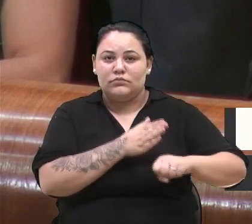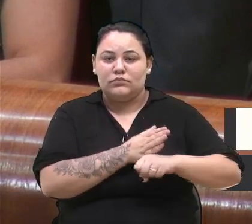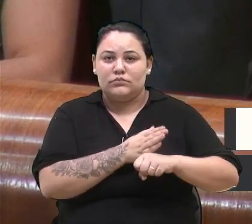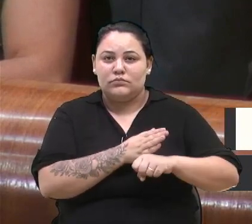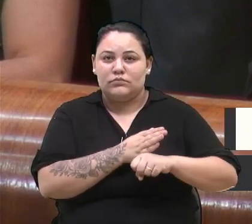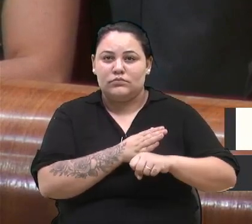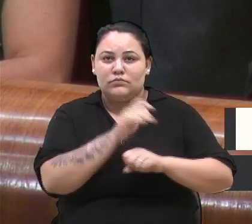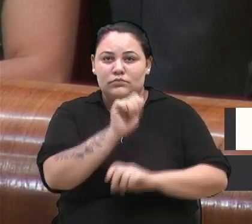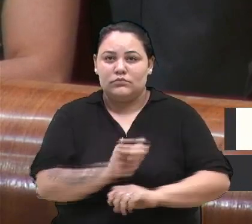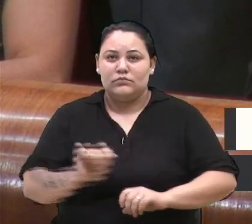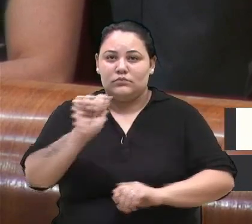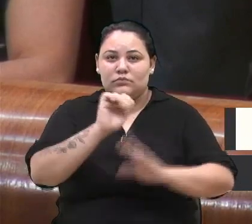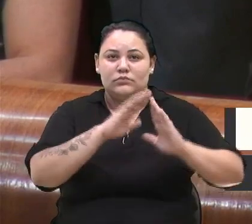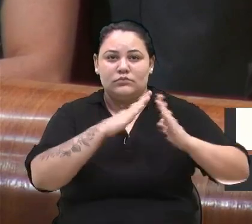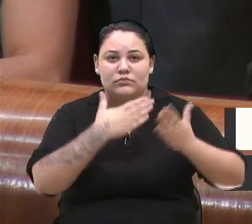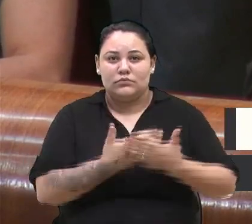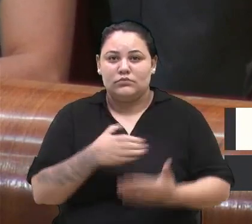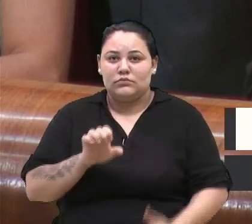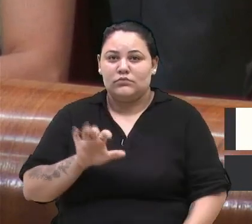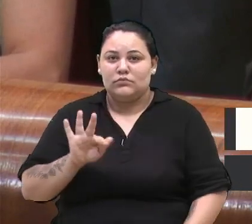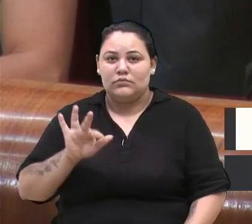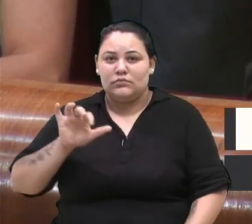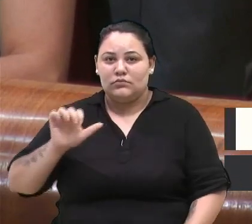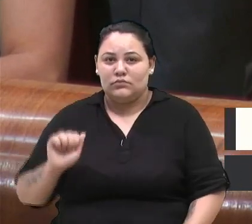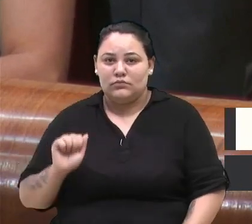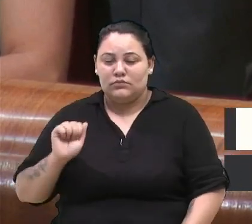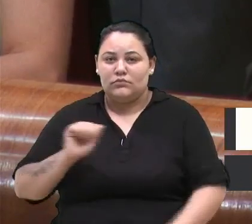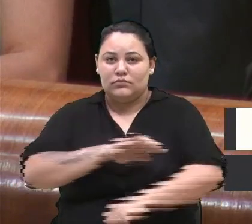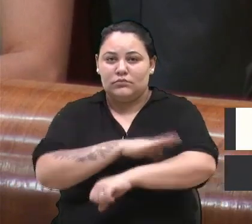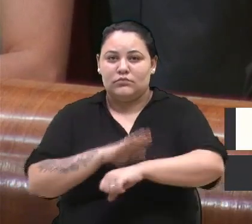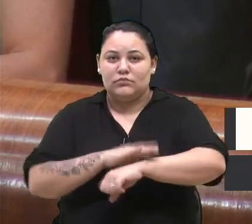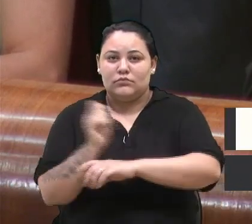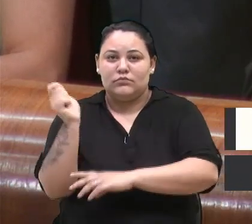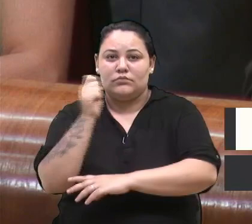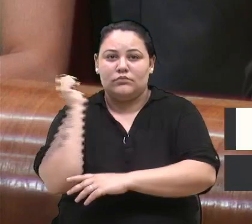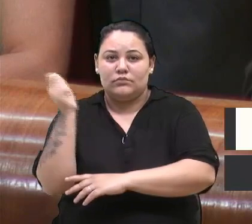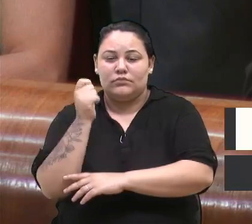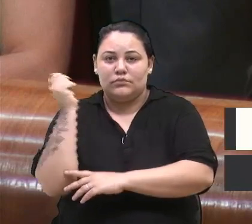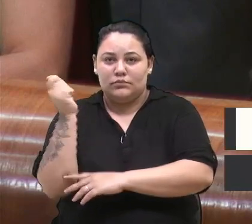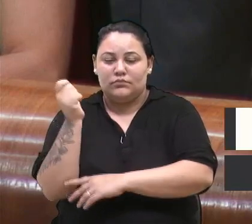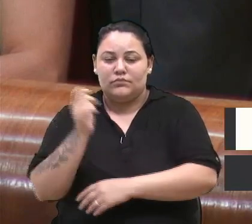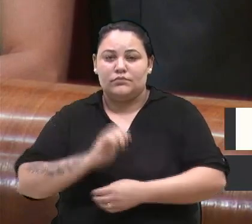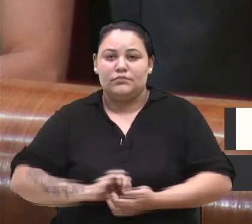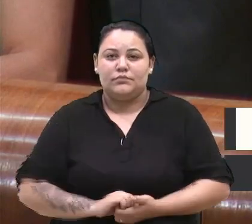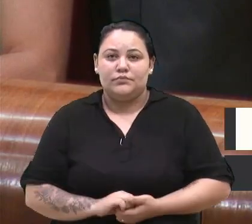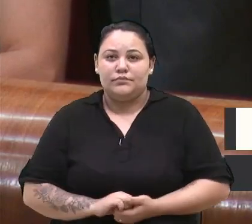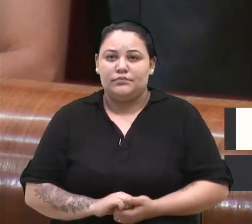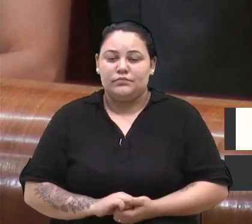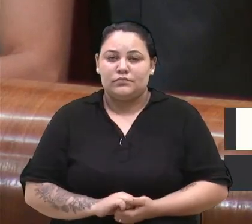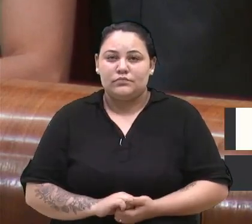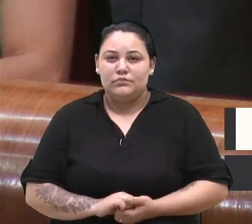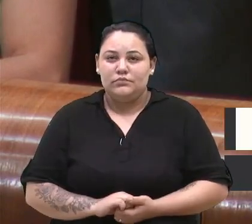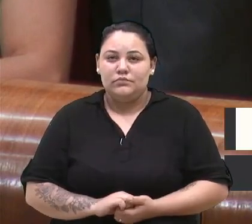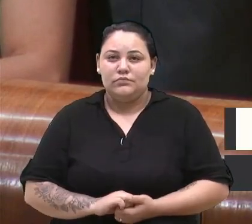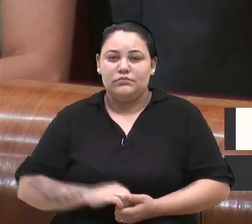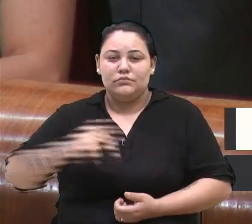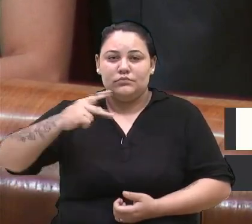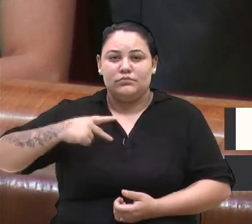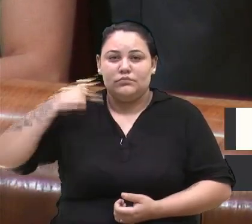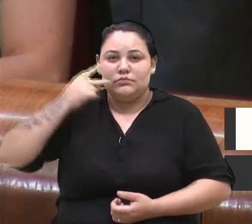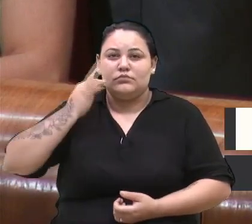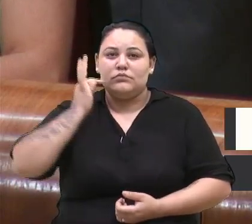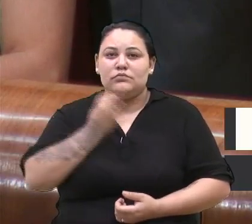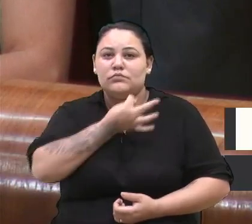Família Agrícola na Serra Gaúcha, a EFASERRA. Vereadora Tatiane Fritz, com a palavra.